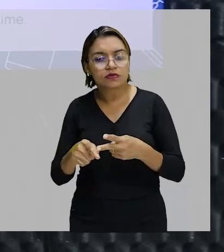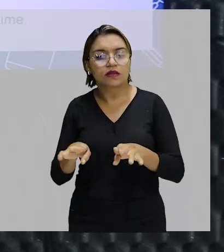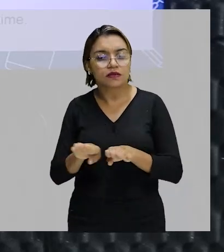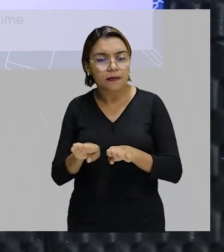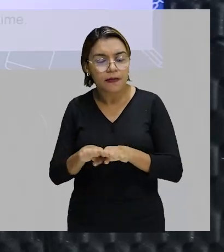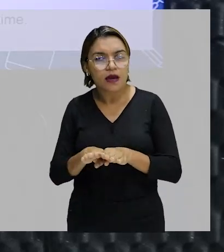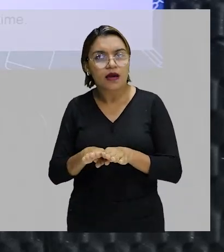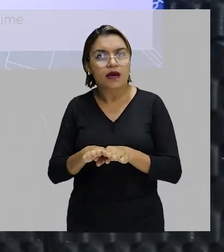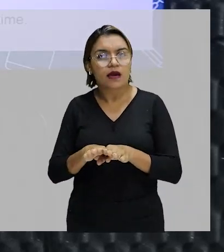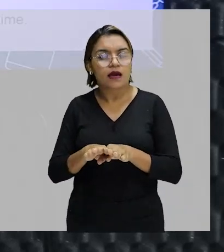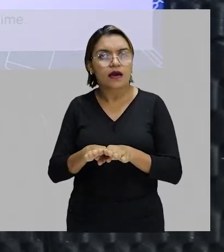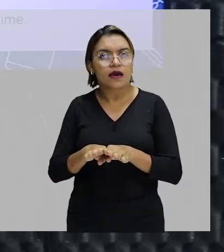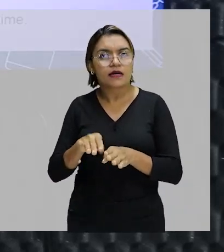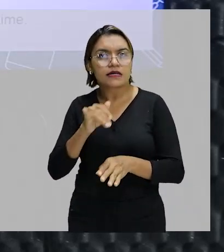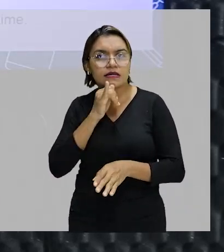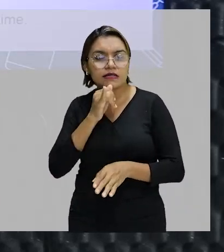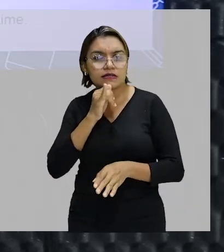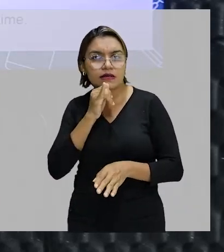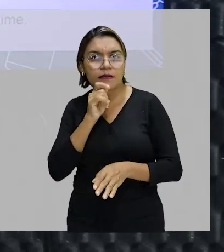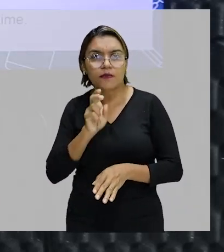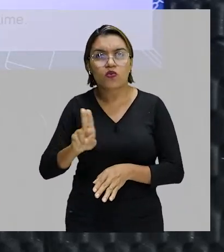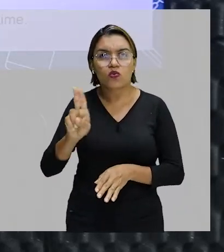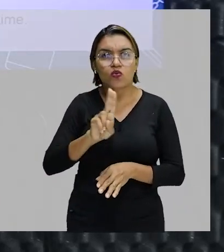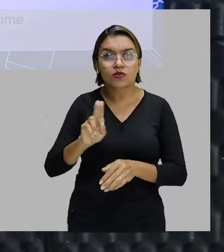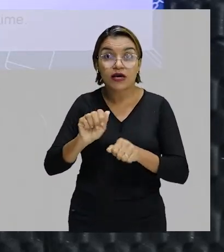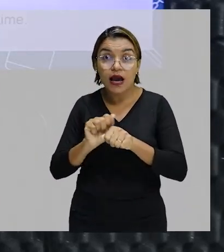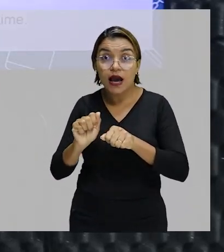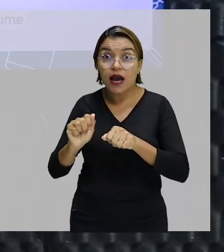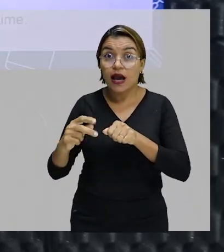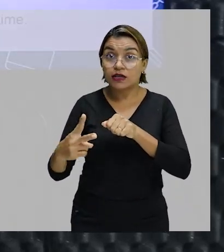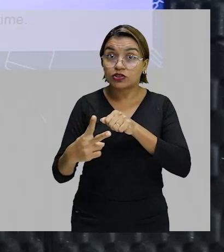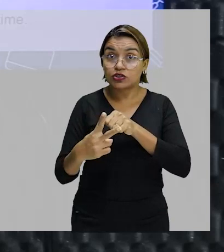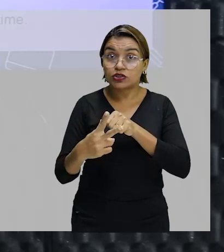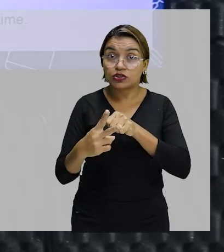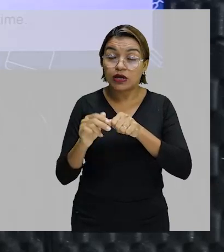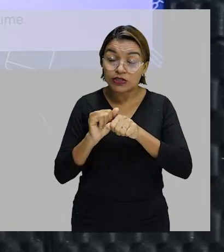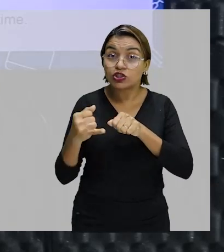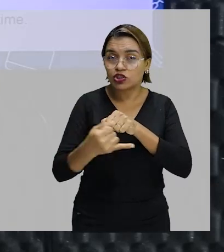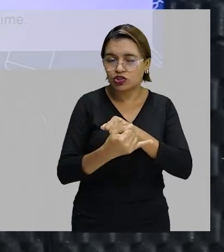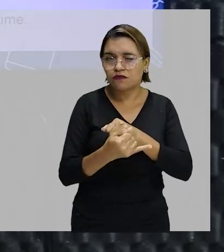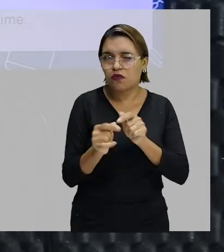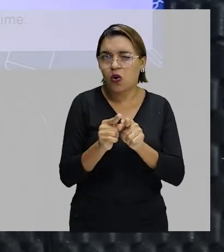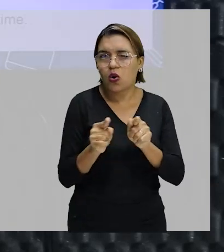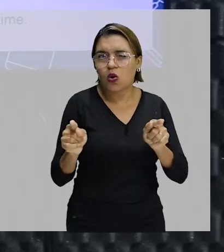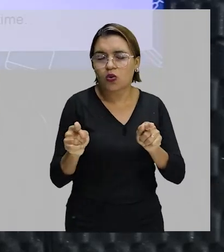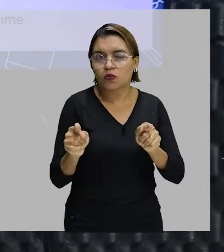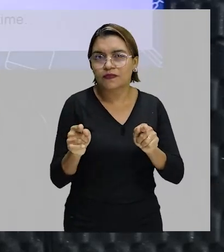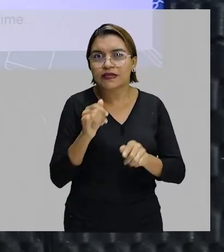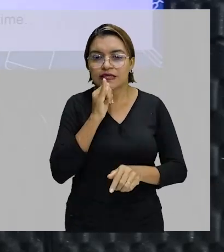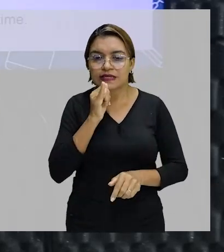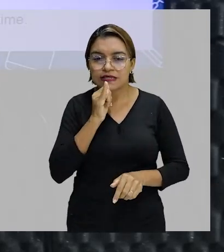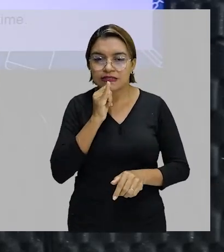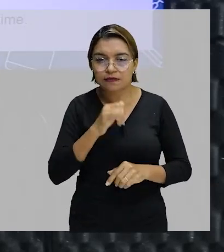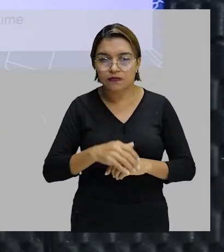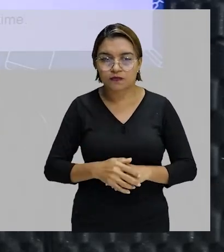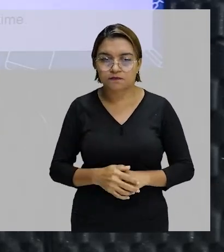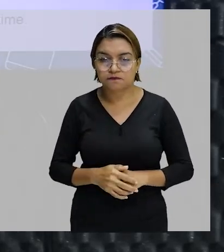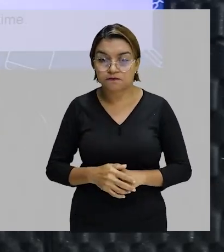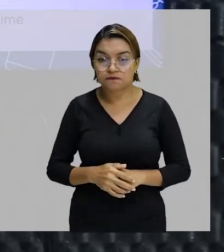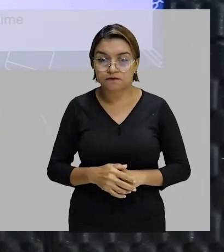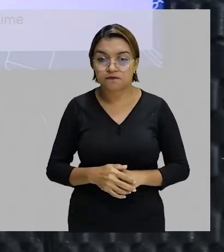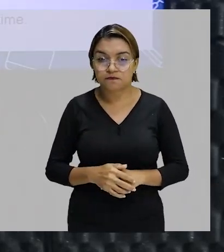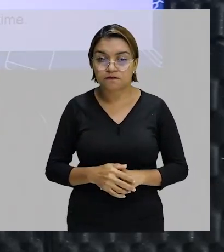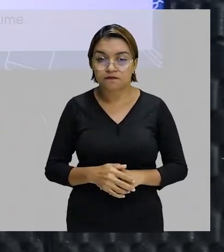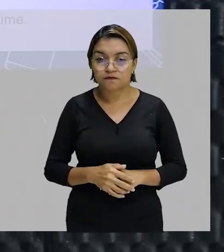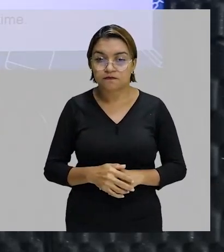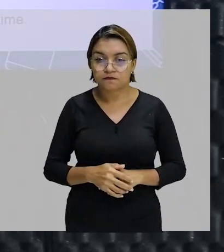adjetivos longos. E aí, atenção, adjetivos que terminam em ly, normalmente se usa a palavrinha more. A